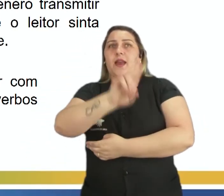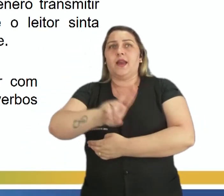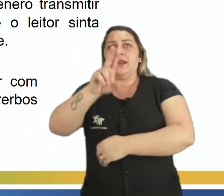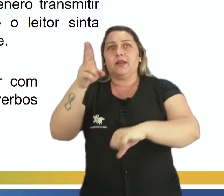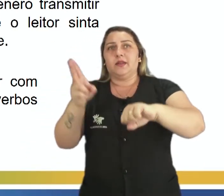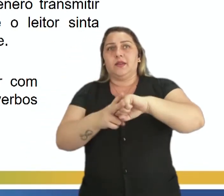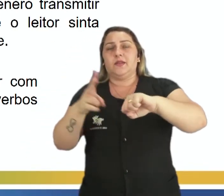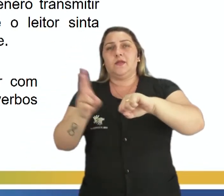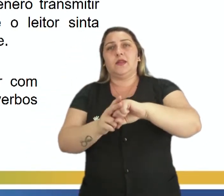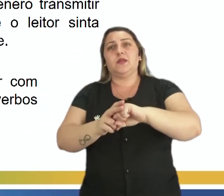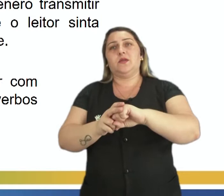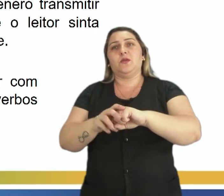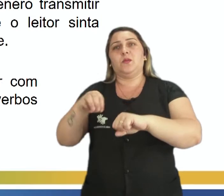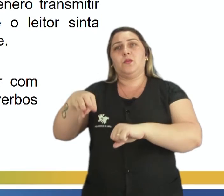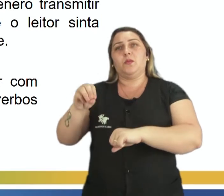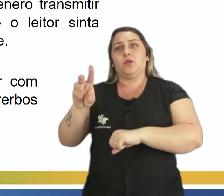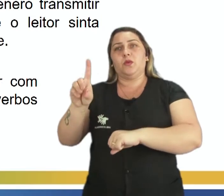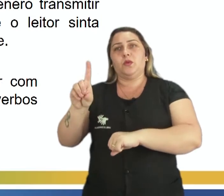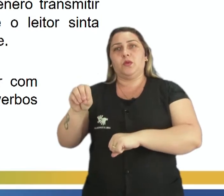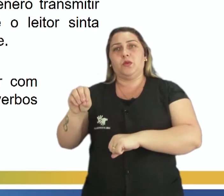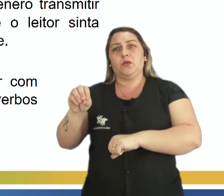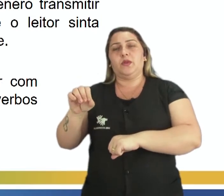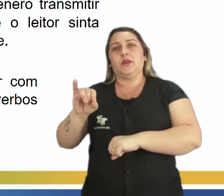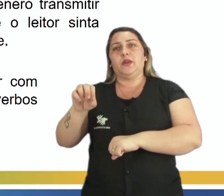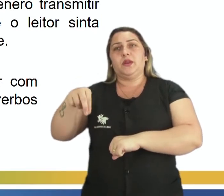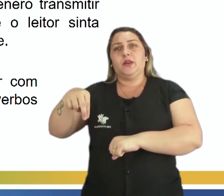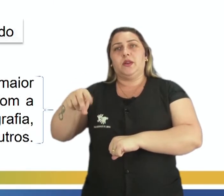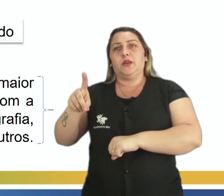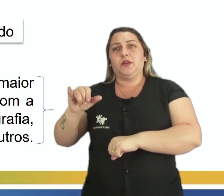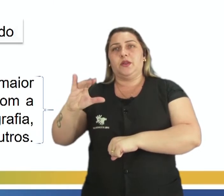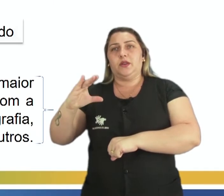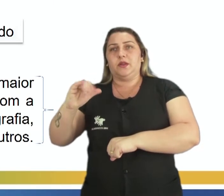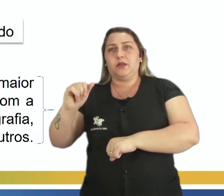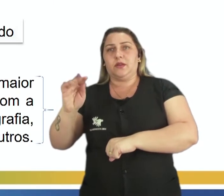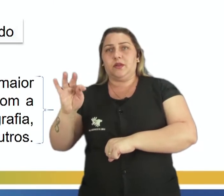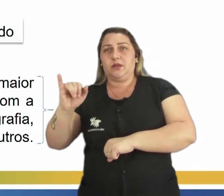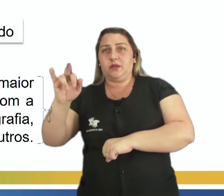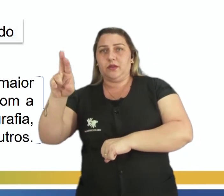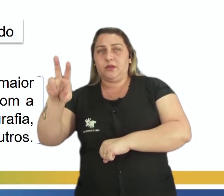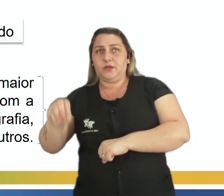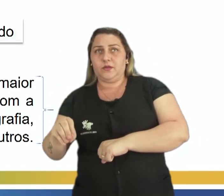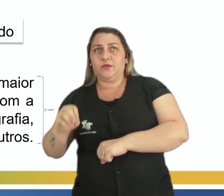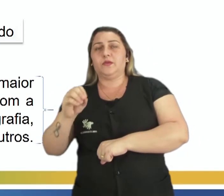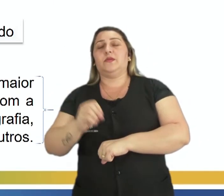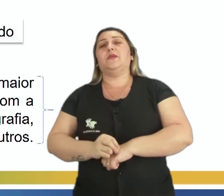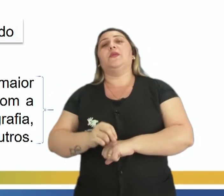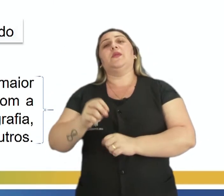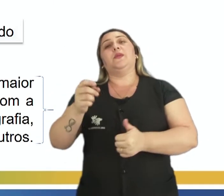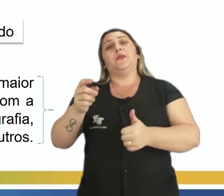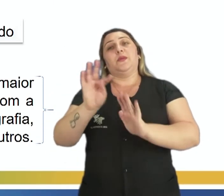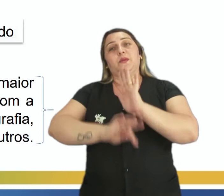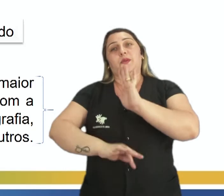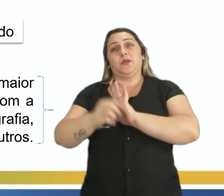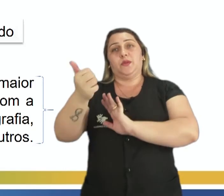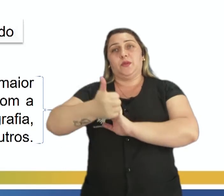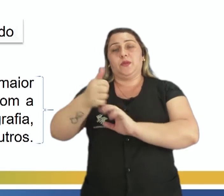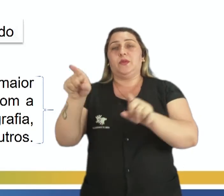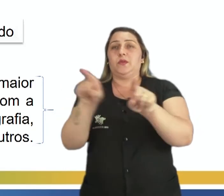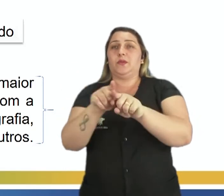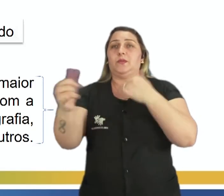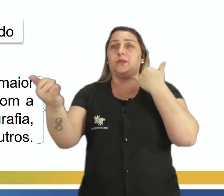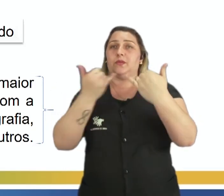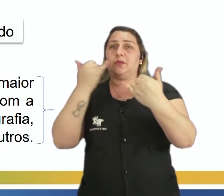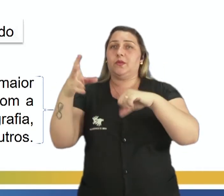veracidade é o uso dos verbos do modo indicativo. Sobre o texto 1, notícia, também vemos que